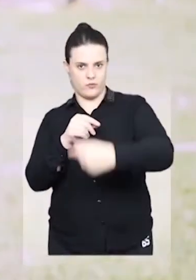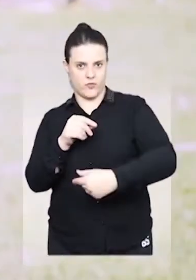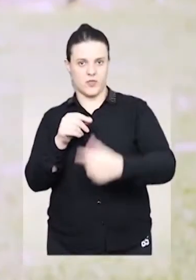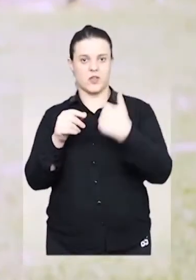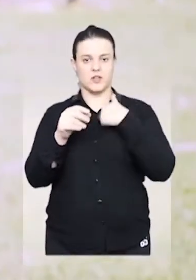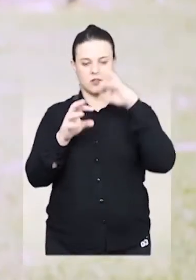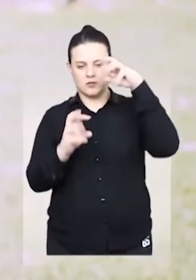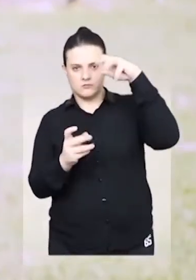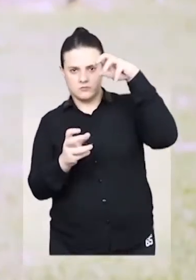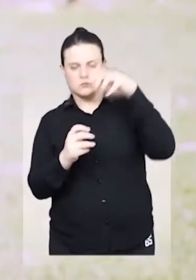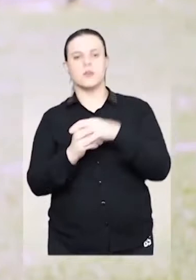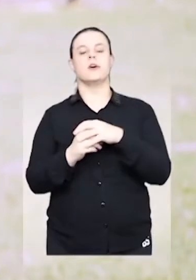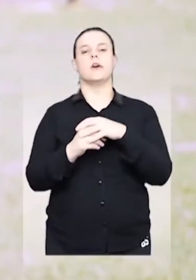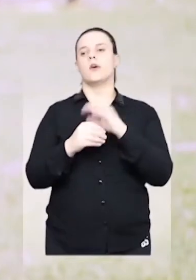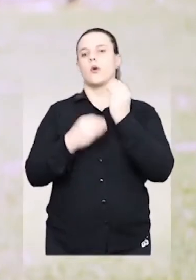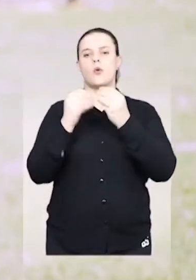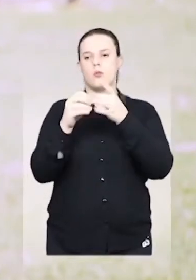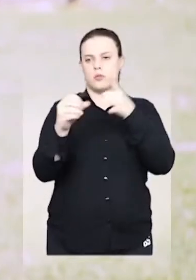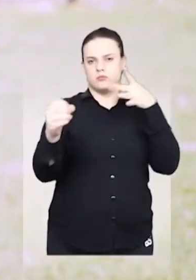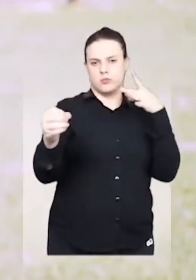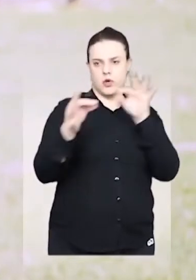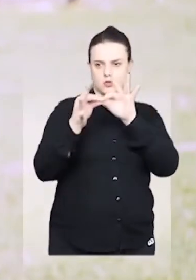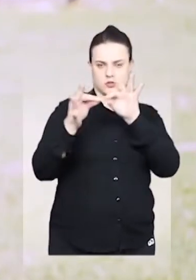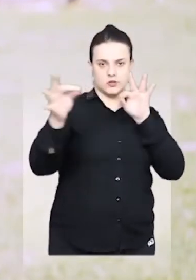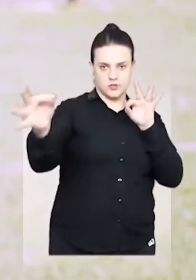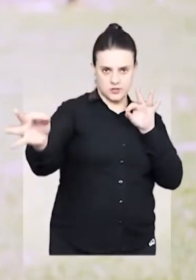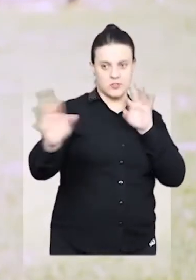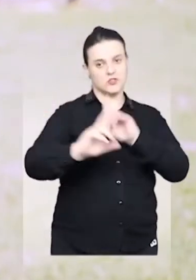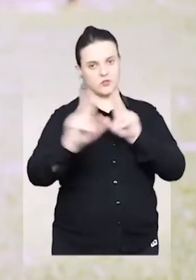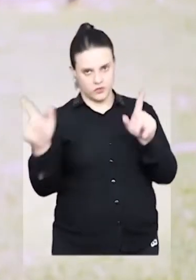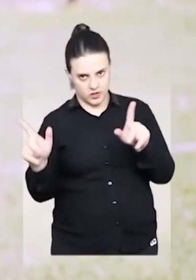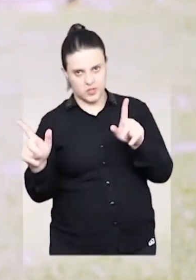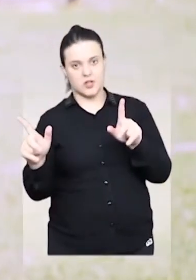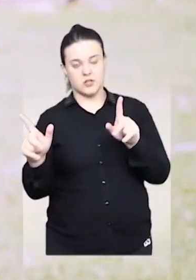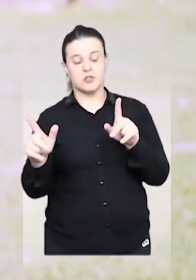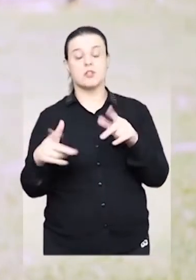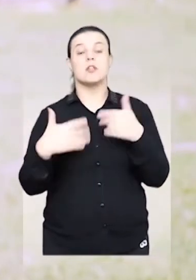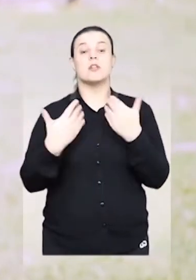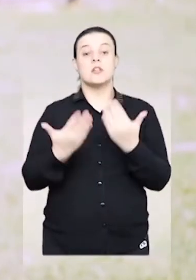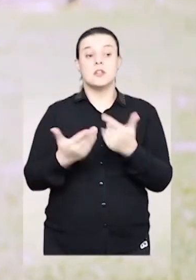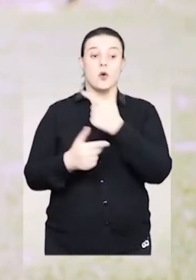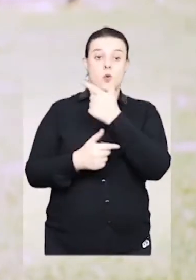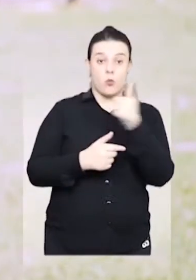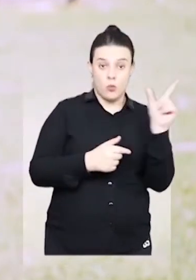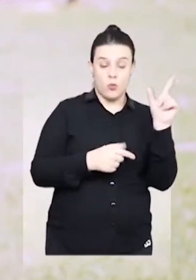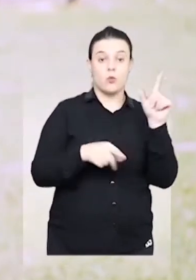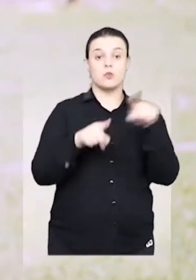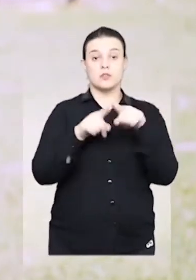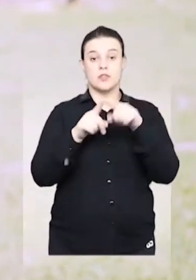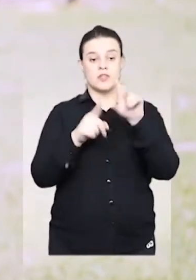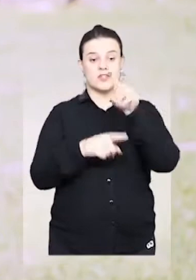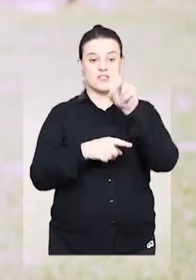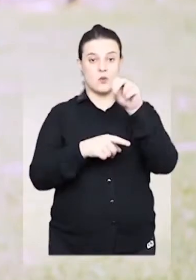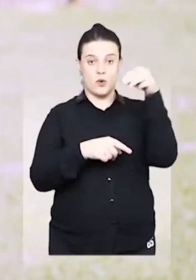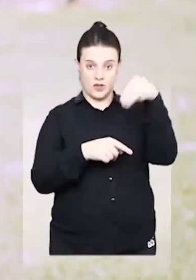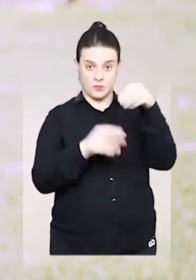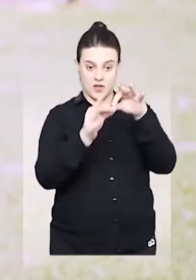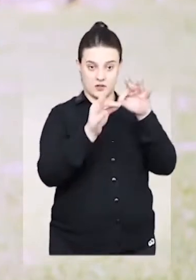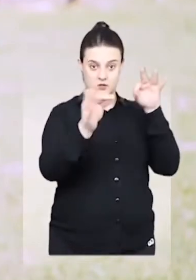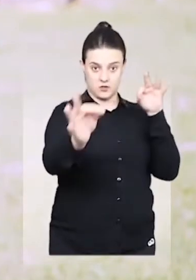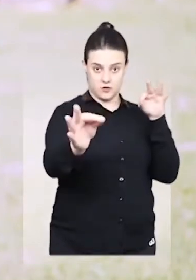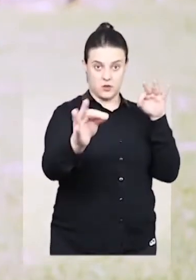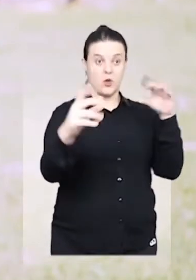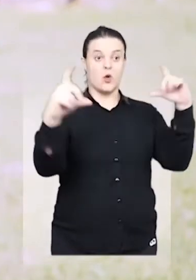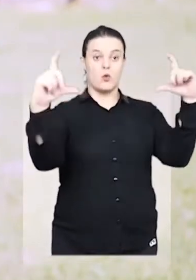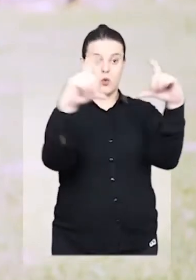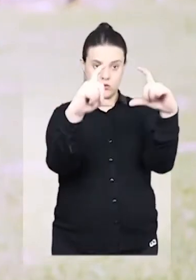ele tem rodanas, ele é atirado numa distância diferente, então o arco composto atira-se a 50 metros num